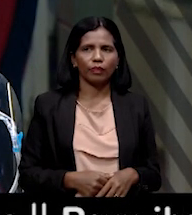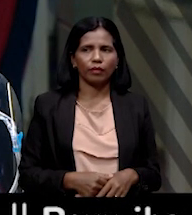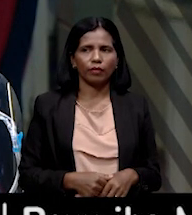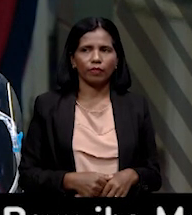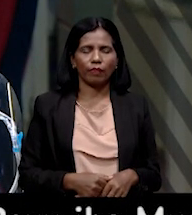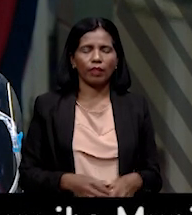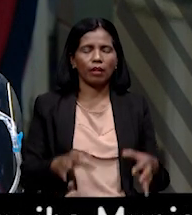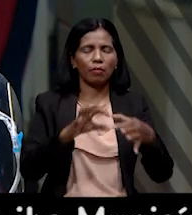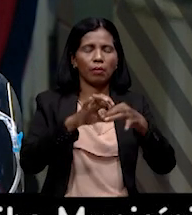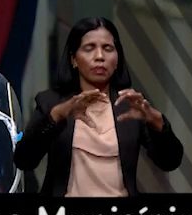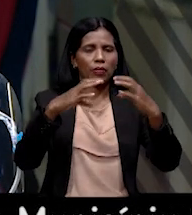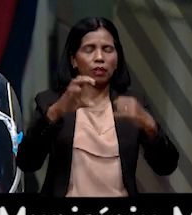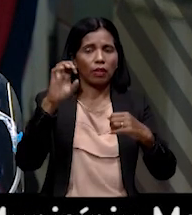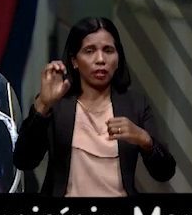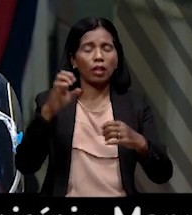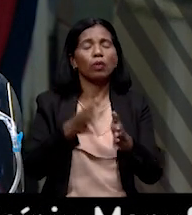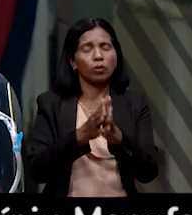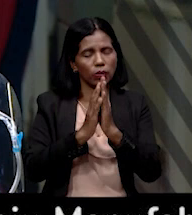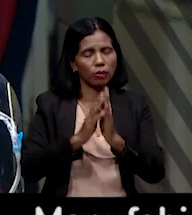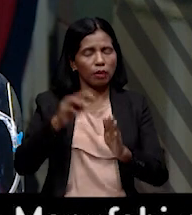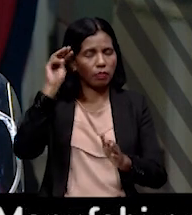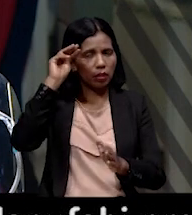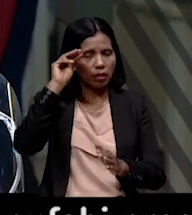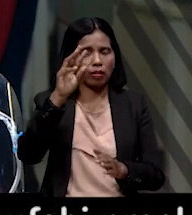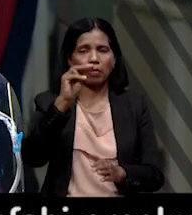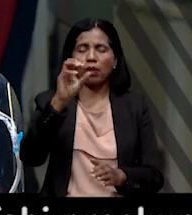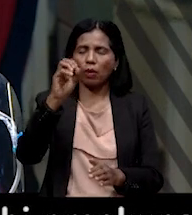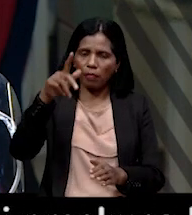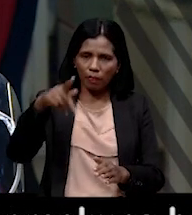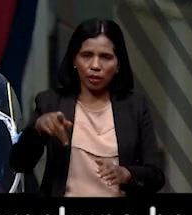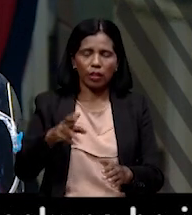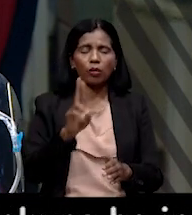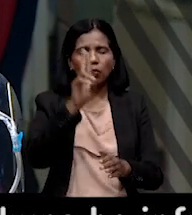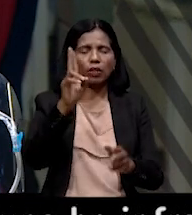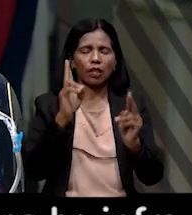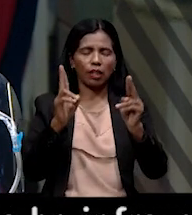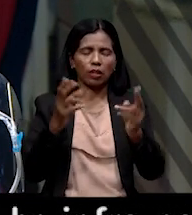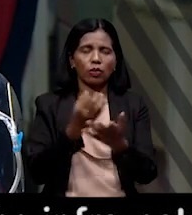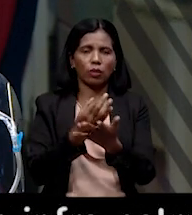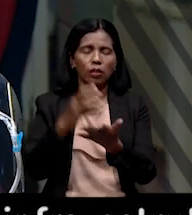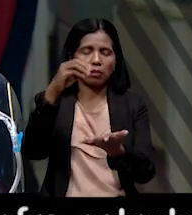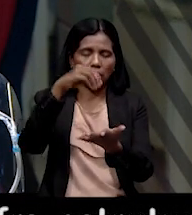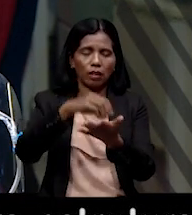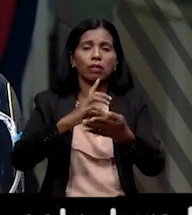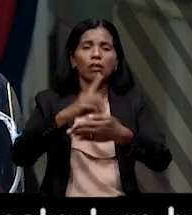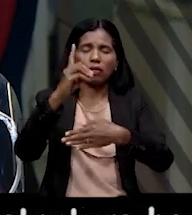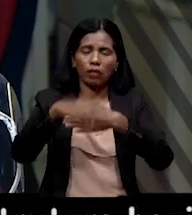Membro da Comissão Erros, o Ministério de Obras Públicas tem que executar a lei de orçamento nível local para desenvolvimento e